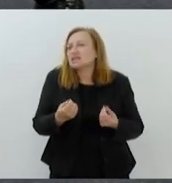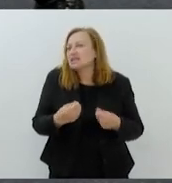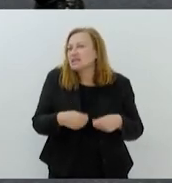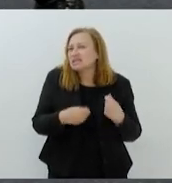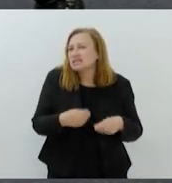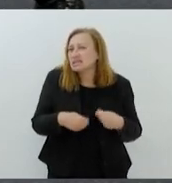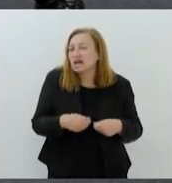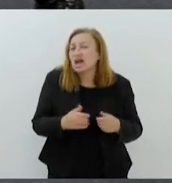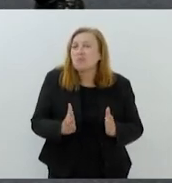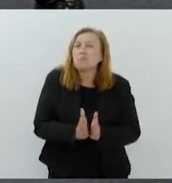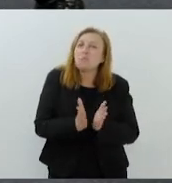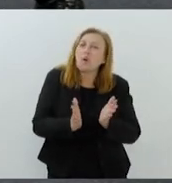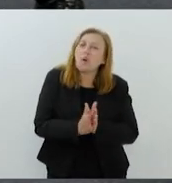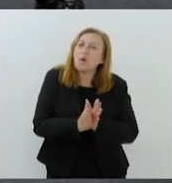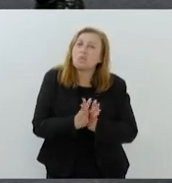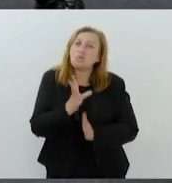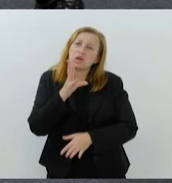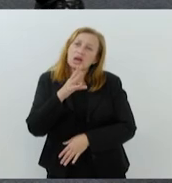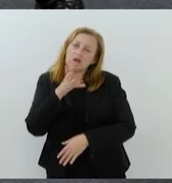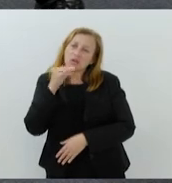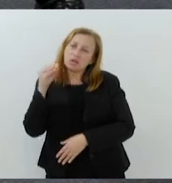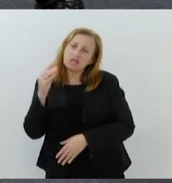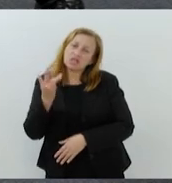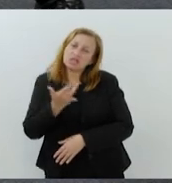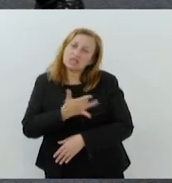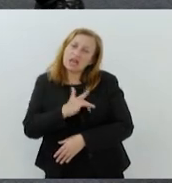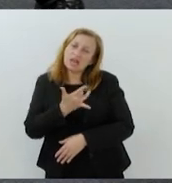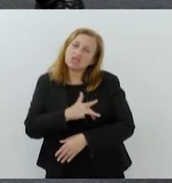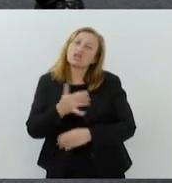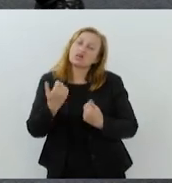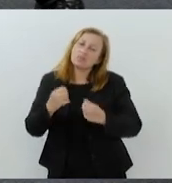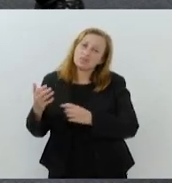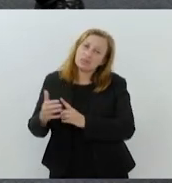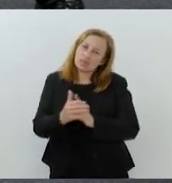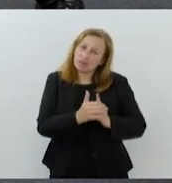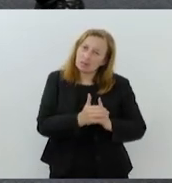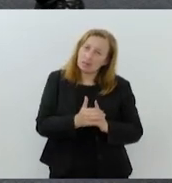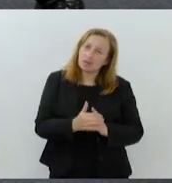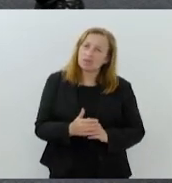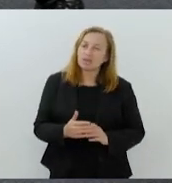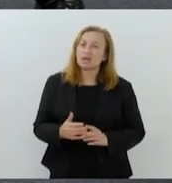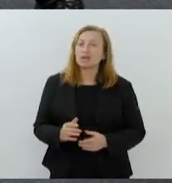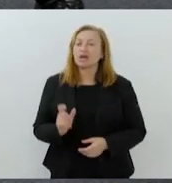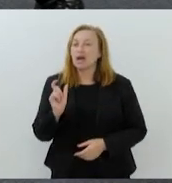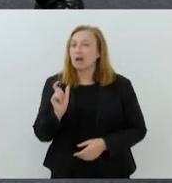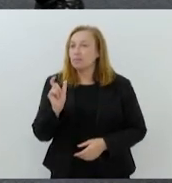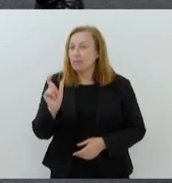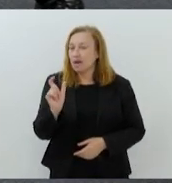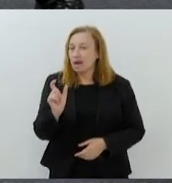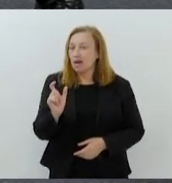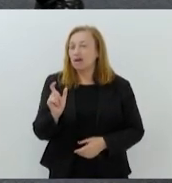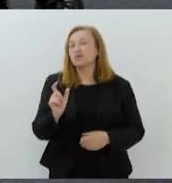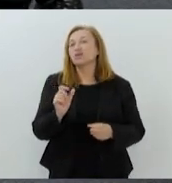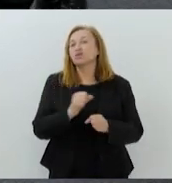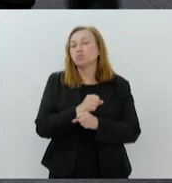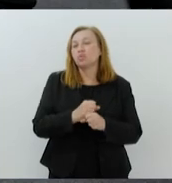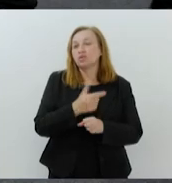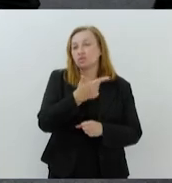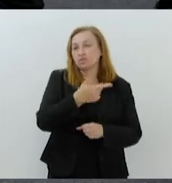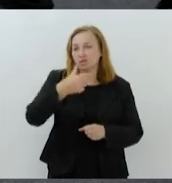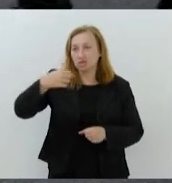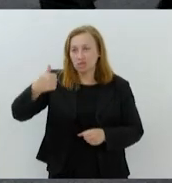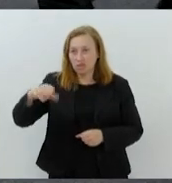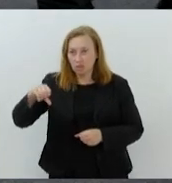do pobre adolescente coitado que precisa ser acolhido. O termo, desde a legislação de 2019,